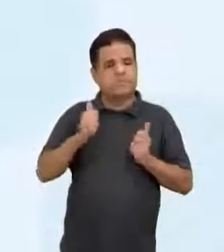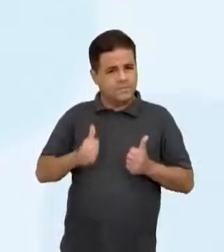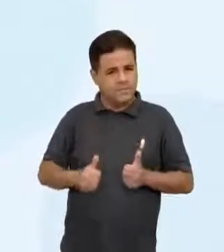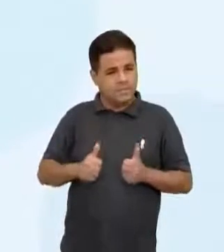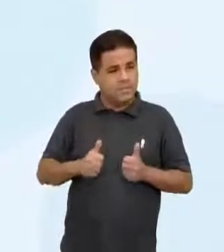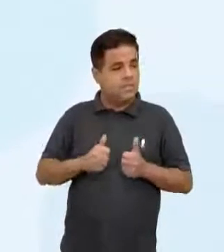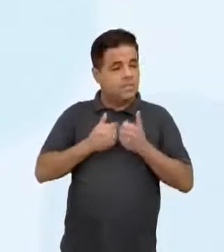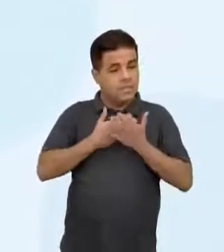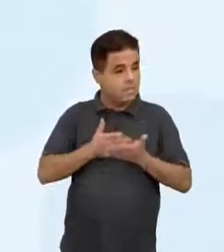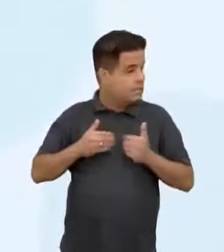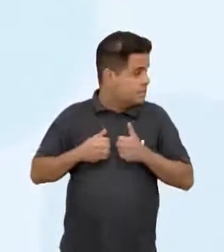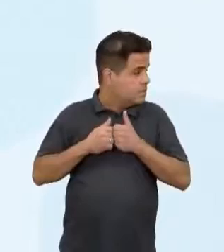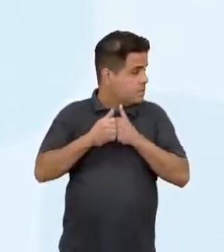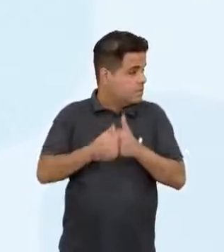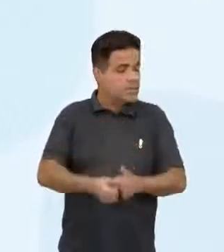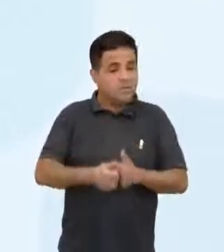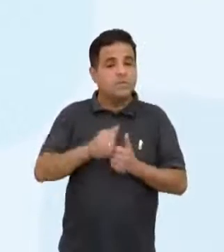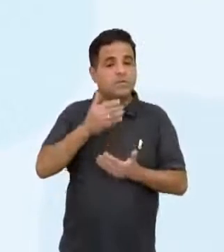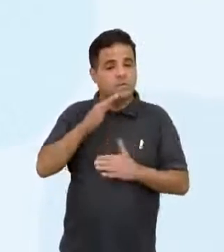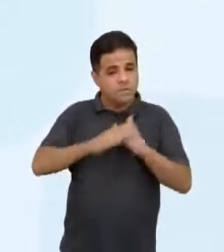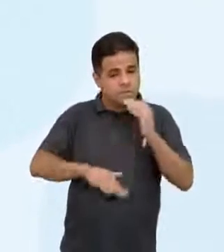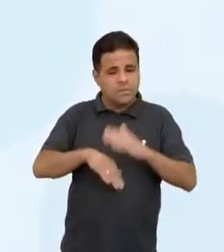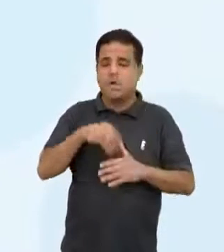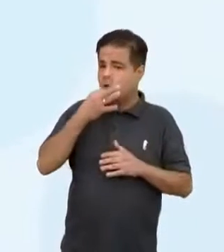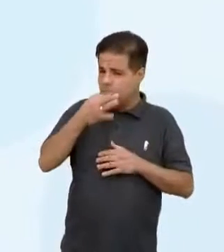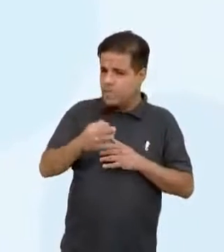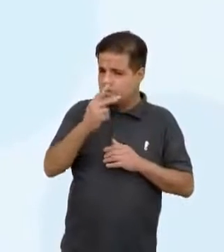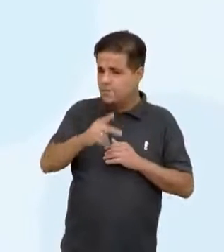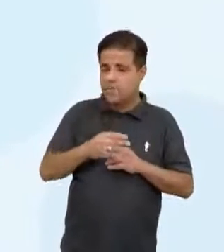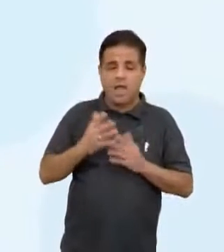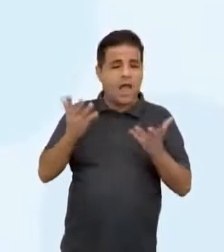aí está o link para você dizer o que você achou desta aula